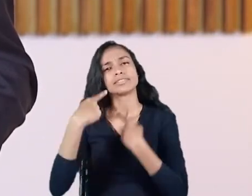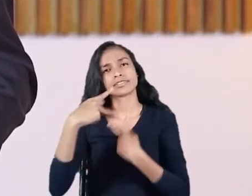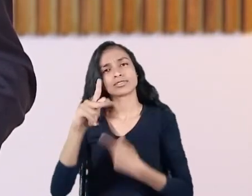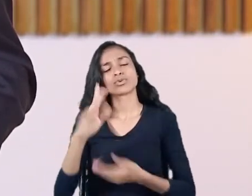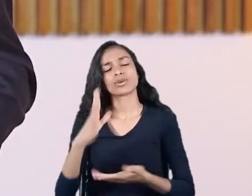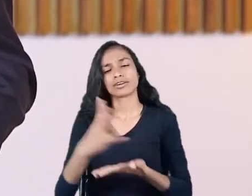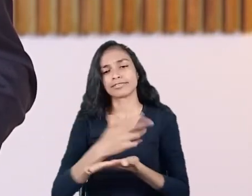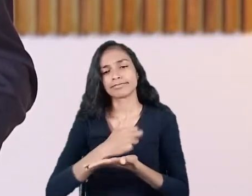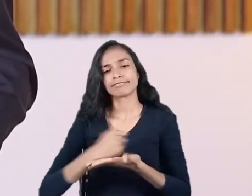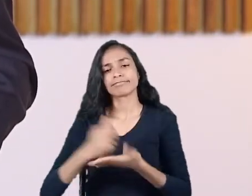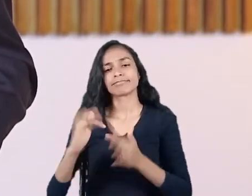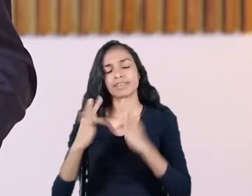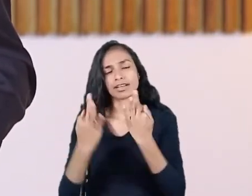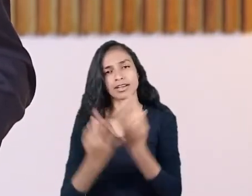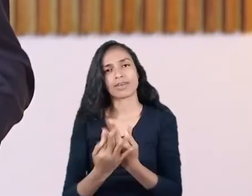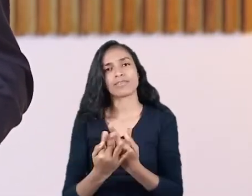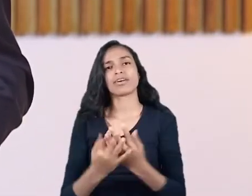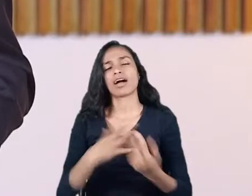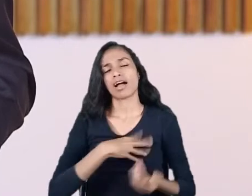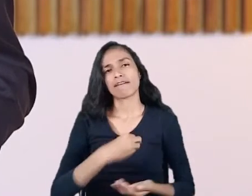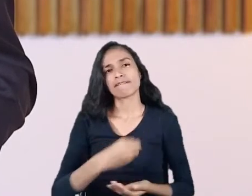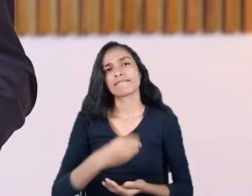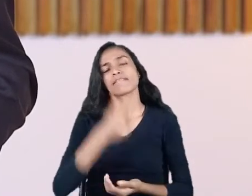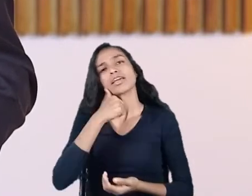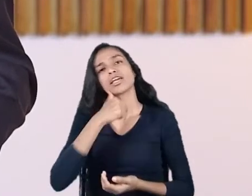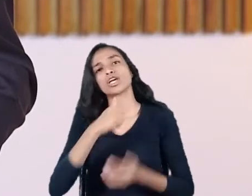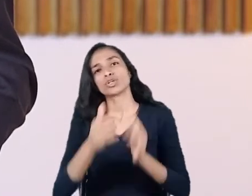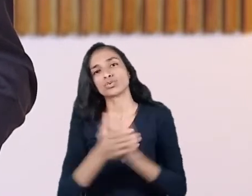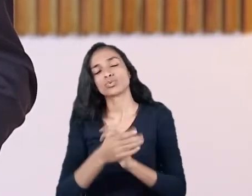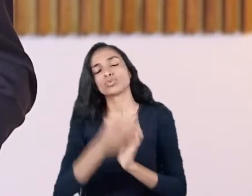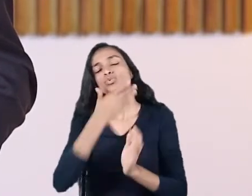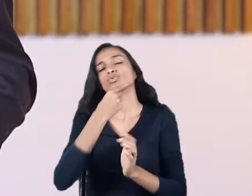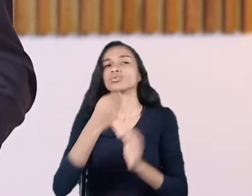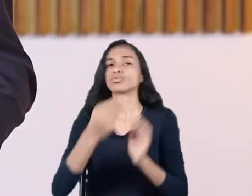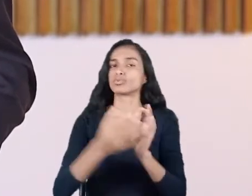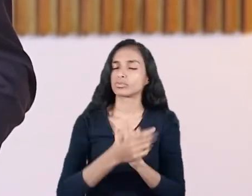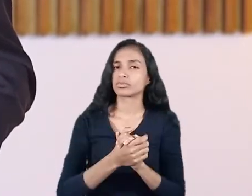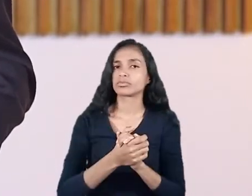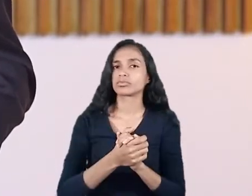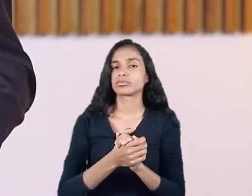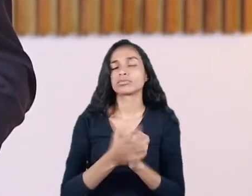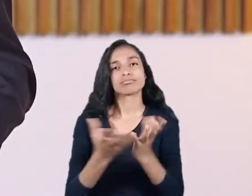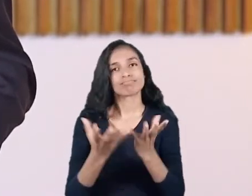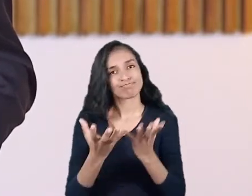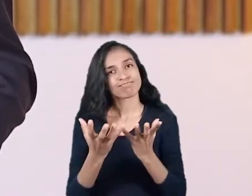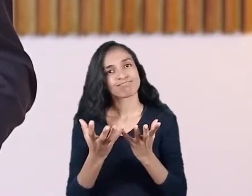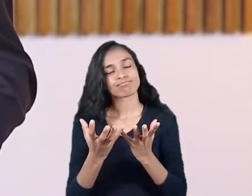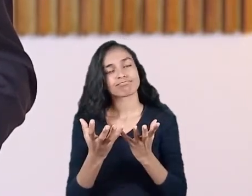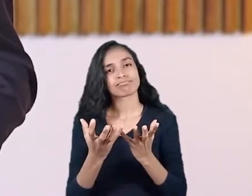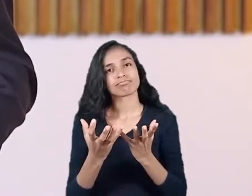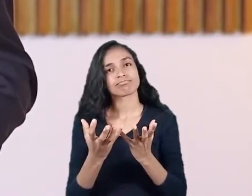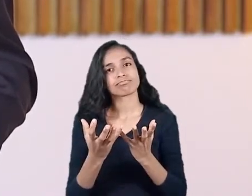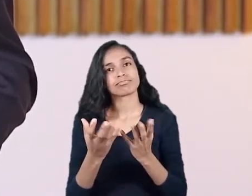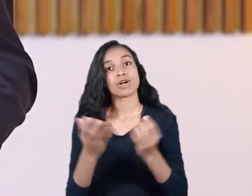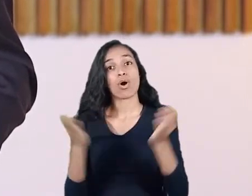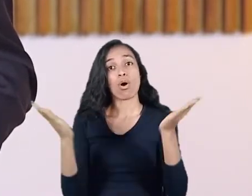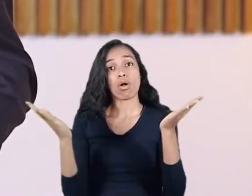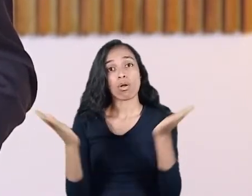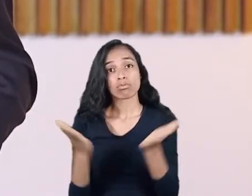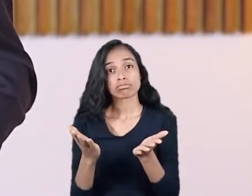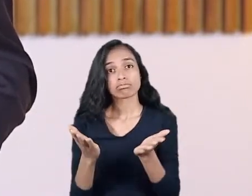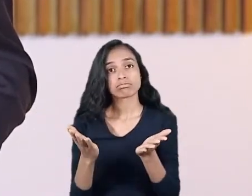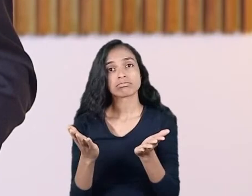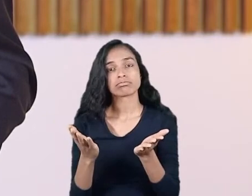de salvar os seus filhos, de salvar a sua esposa, de salvar o seu esposo? Se você tem esse desejo hoje, então